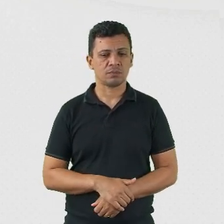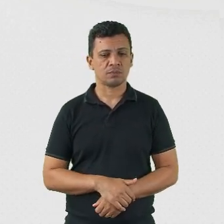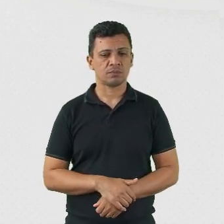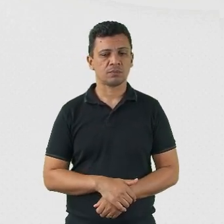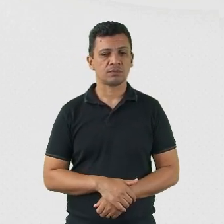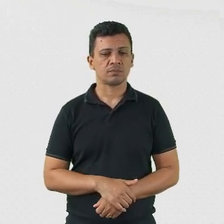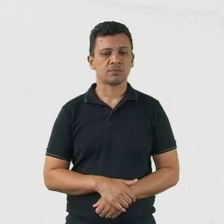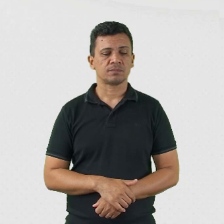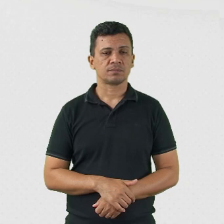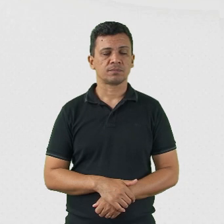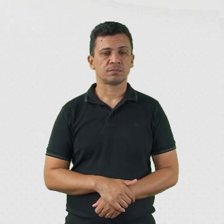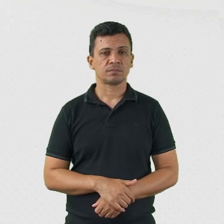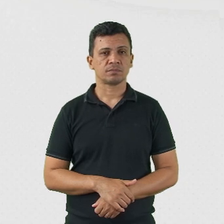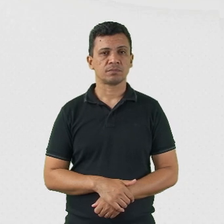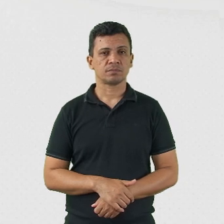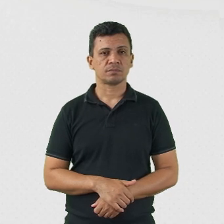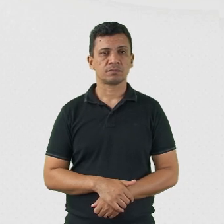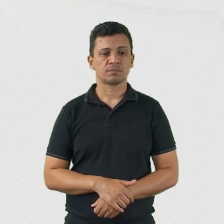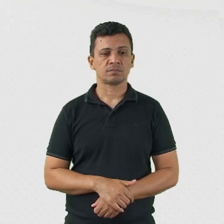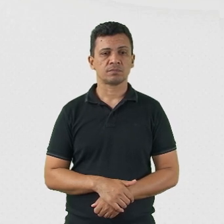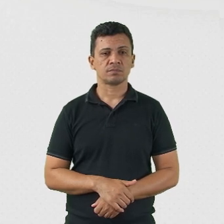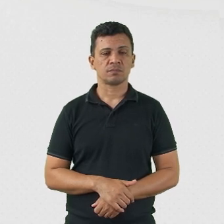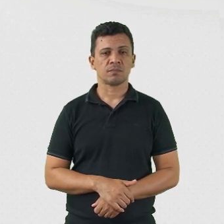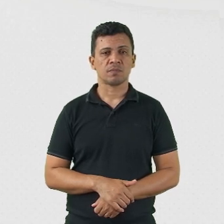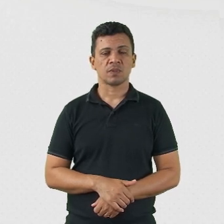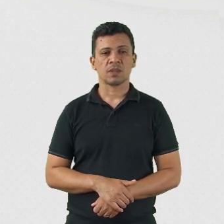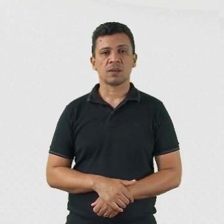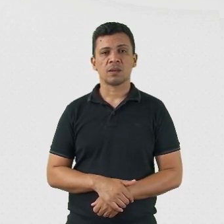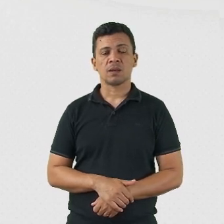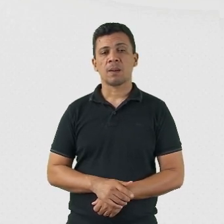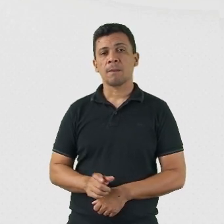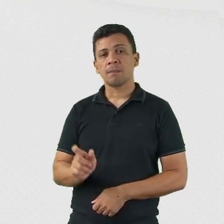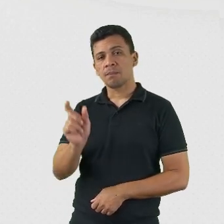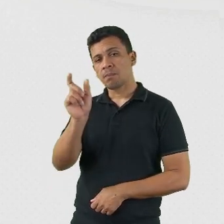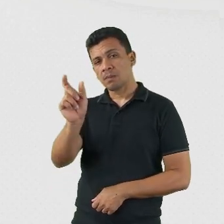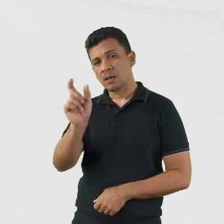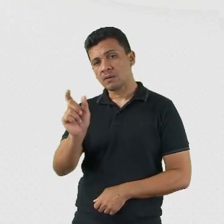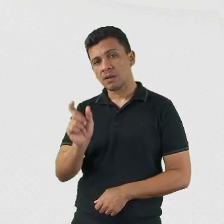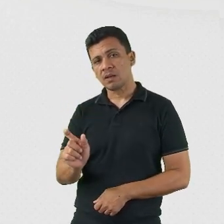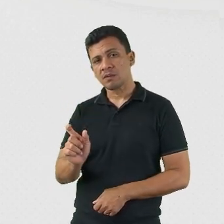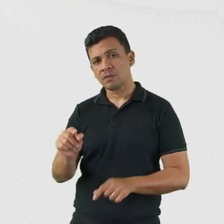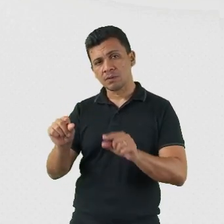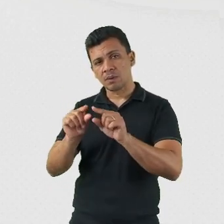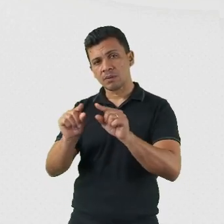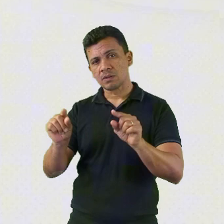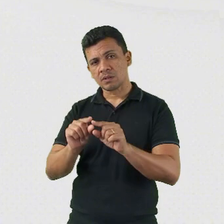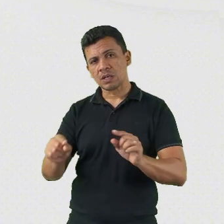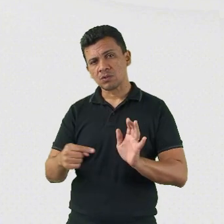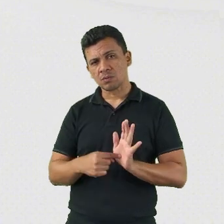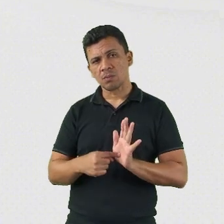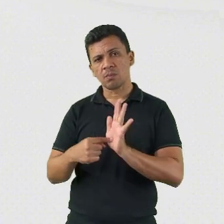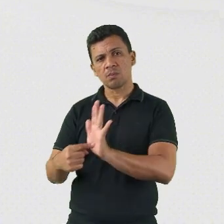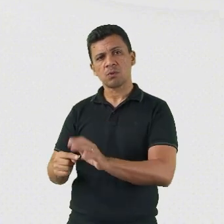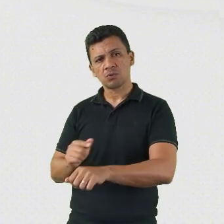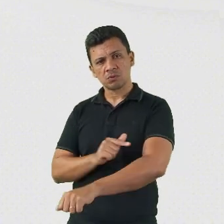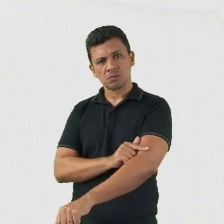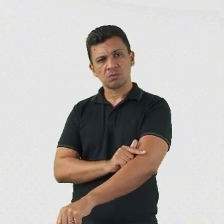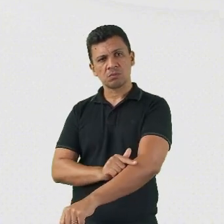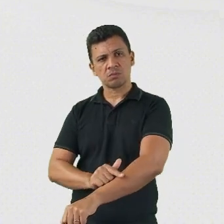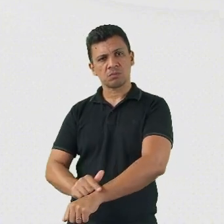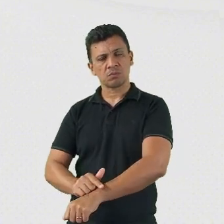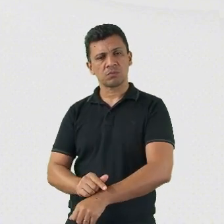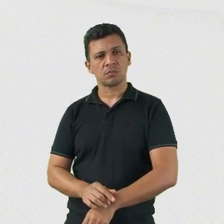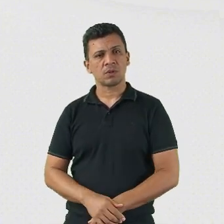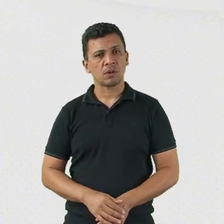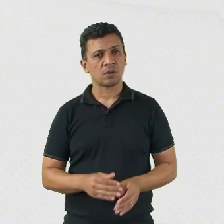courtesy expressions, expressões de cortesia. Então, quando a gente fala excuse